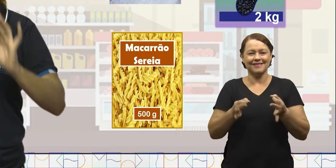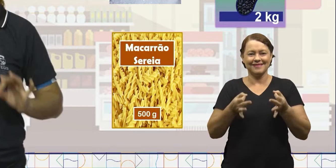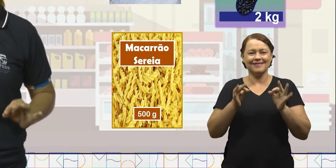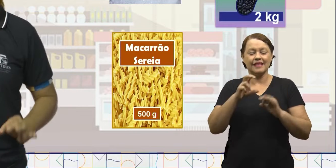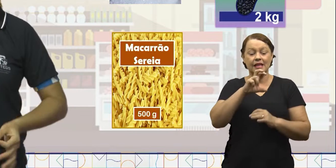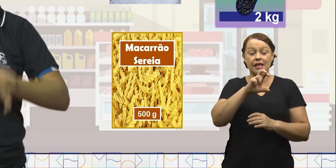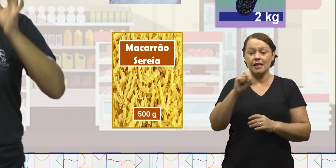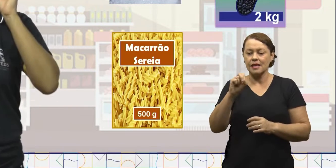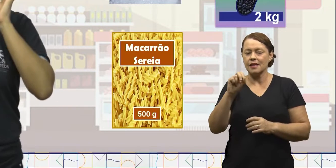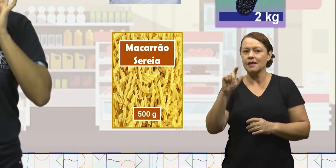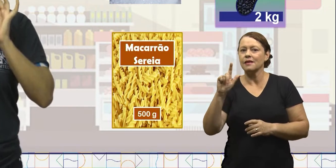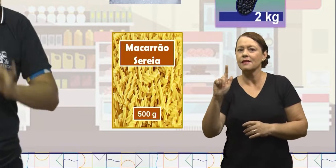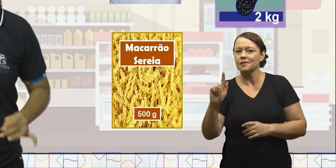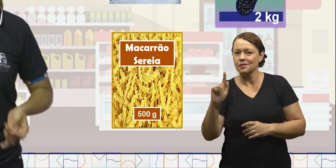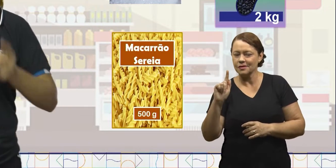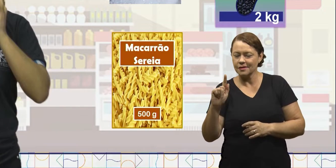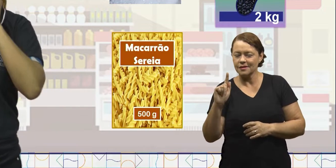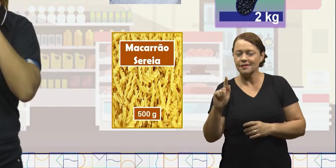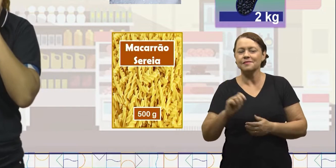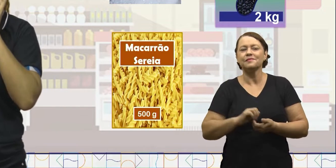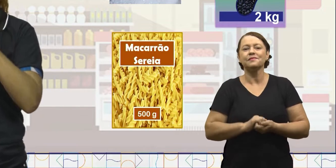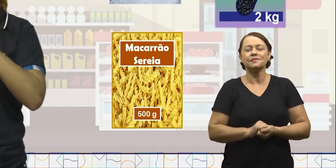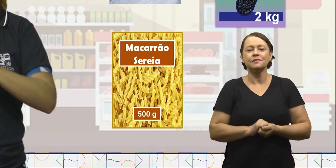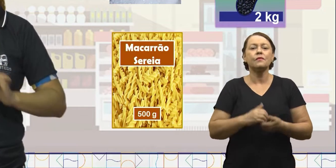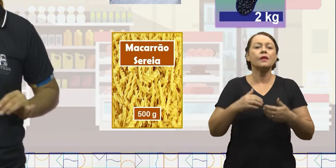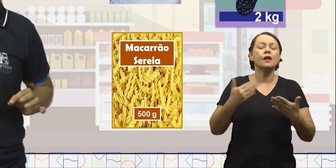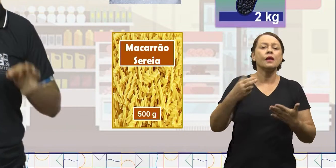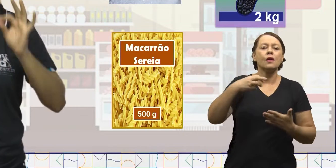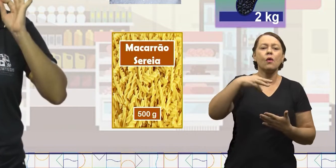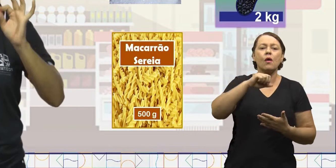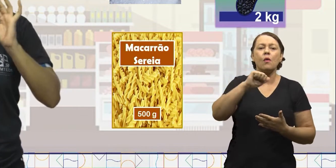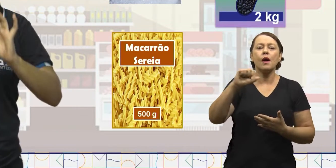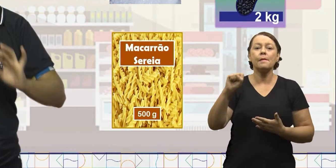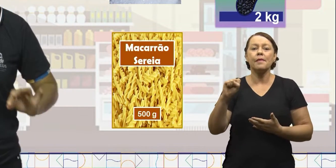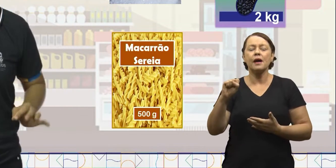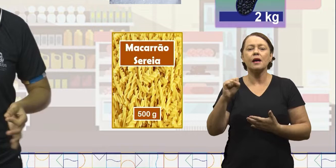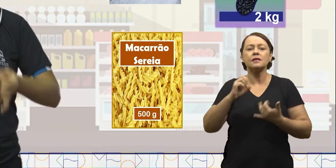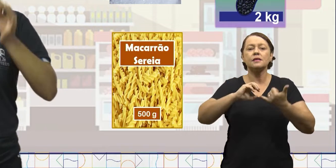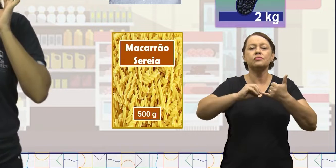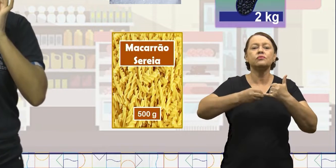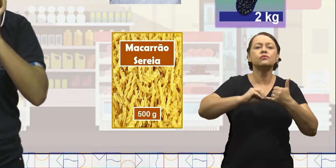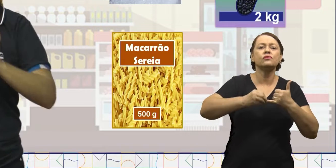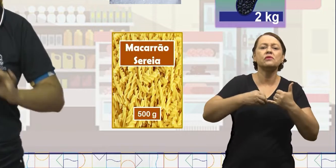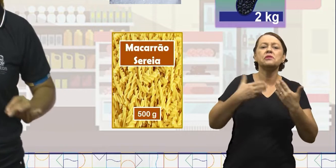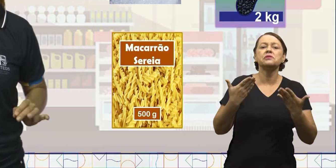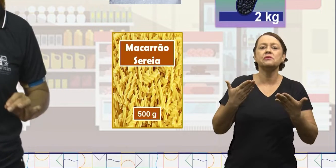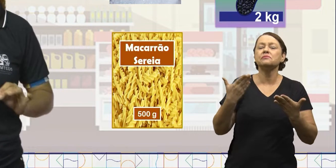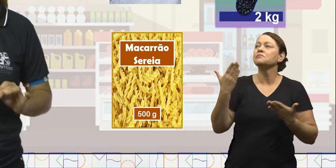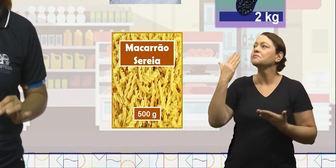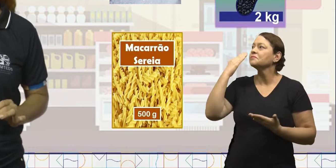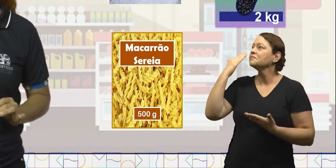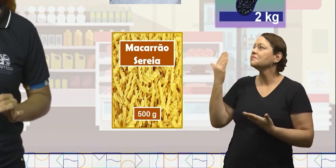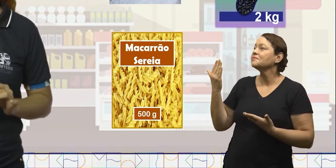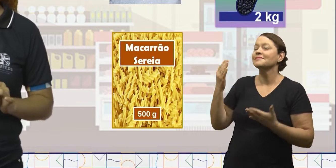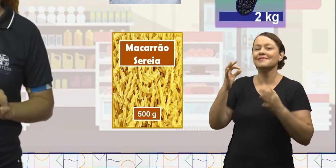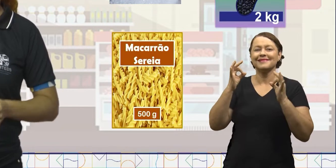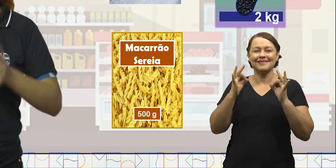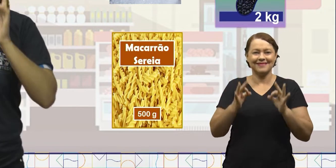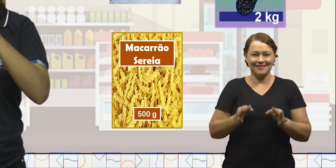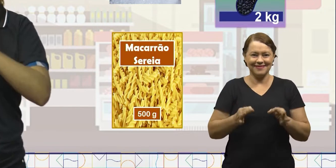Isso mesmo, 500 gramas. E qual a massa do feijão que eu